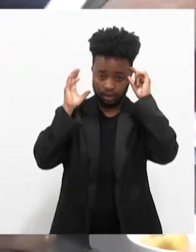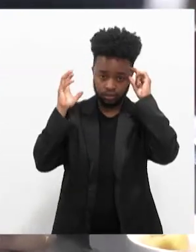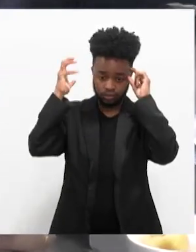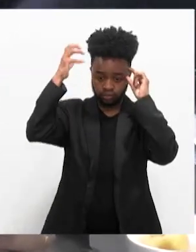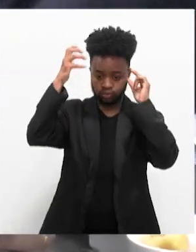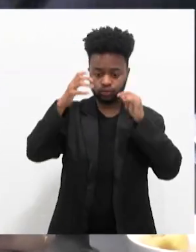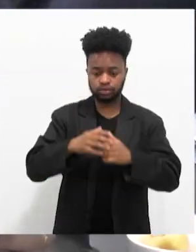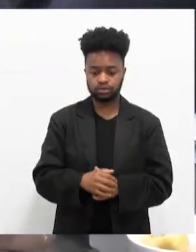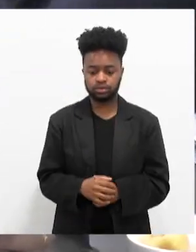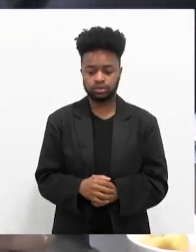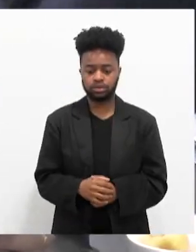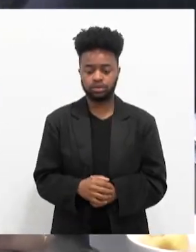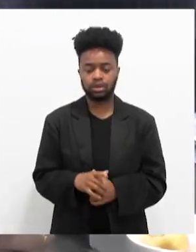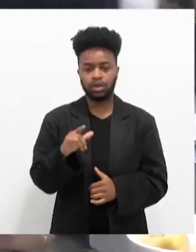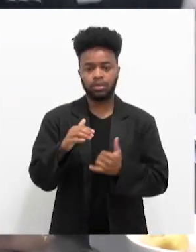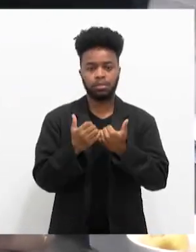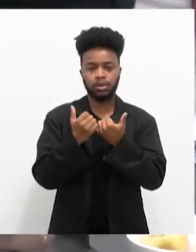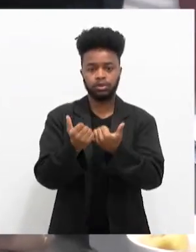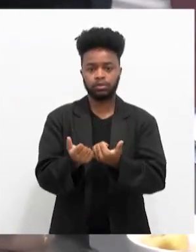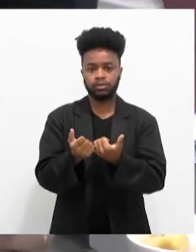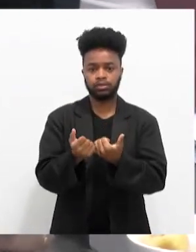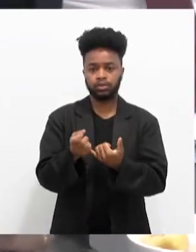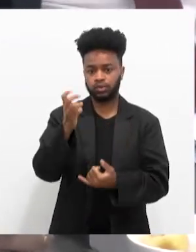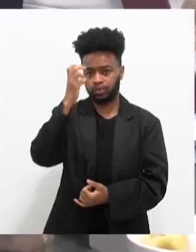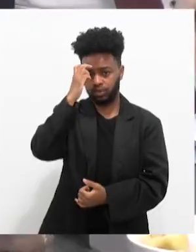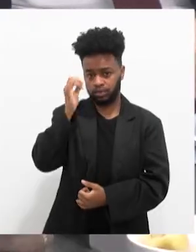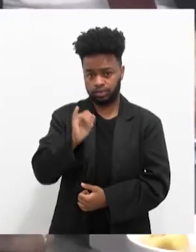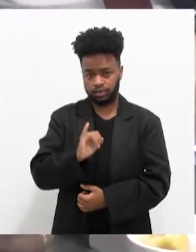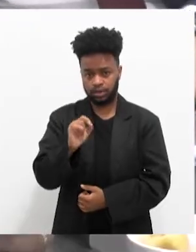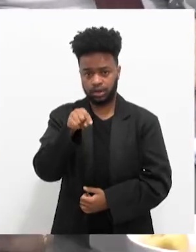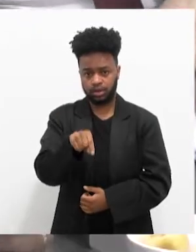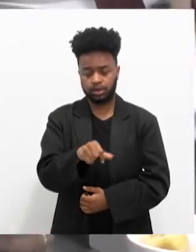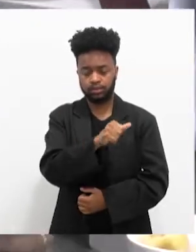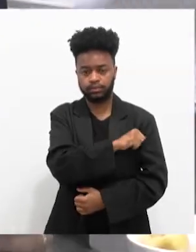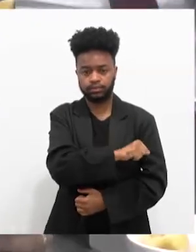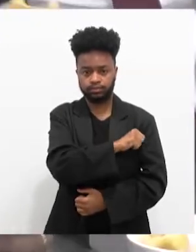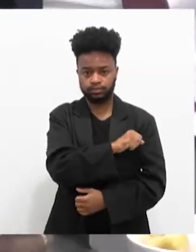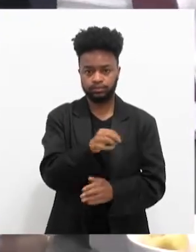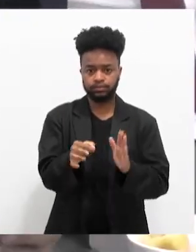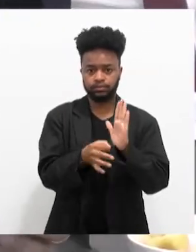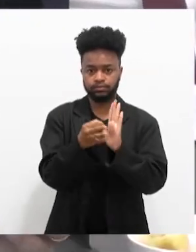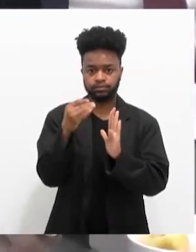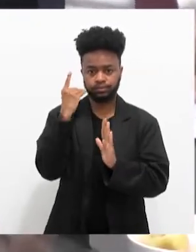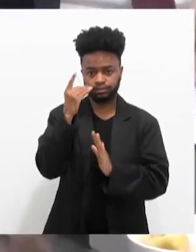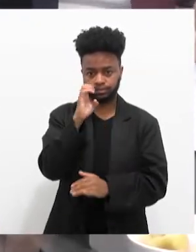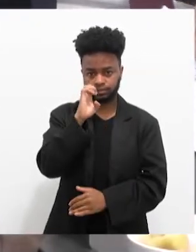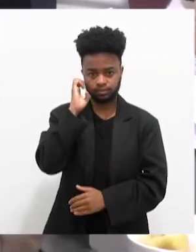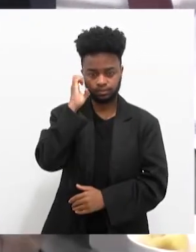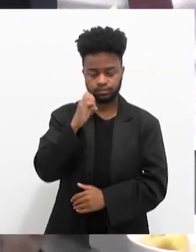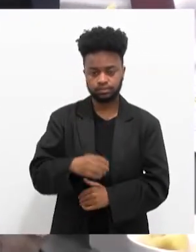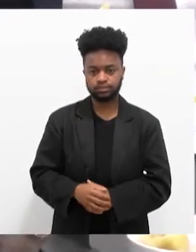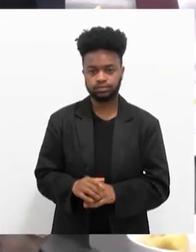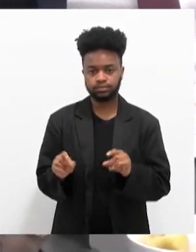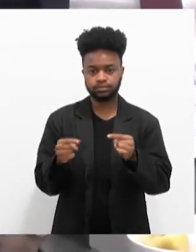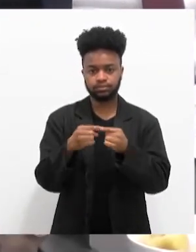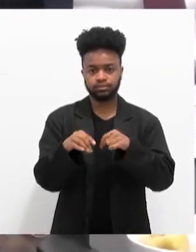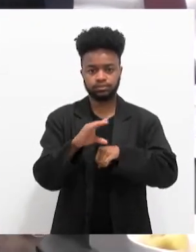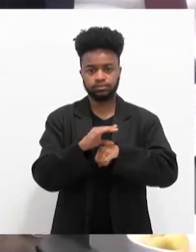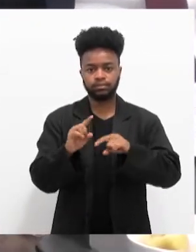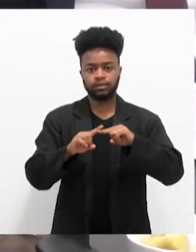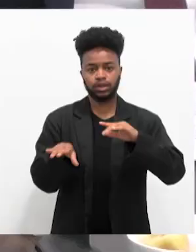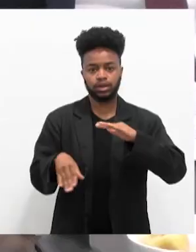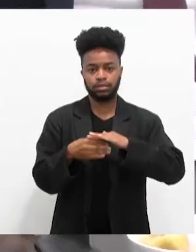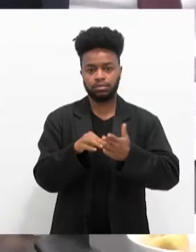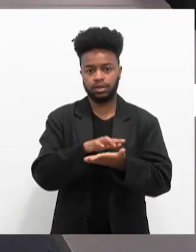poeta como patrimônio cultural imaterial do Estado do Rio de Janeiro, para parecer deputada Élica Takimoto. Constitucionalidade com